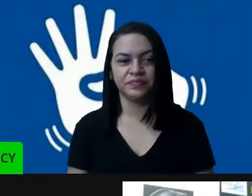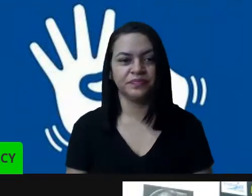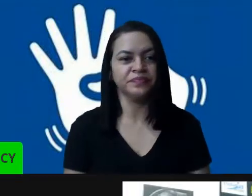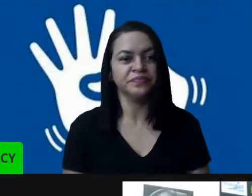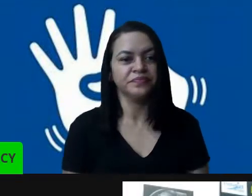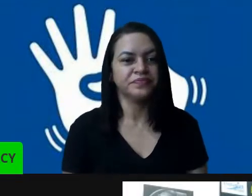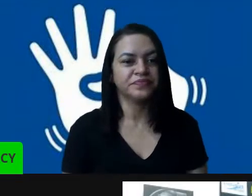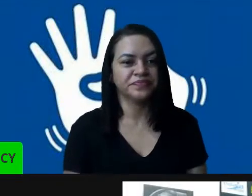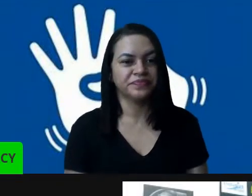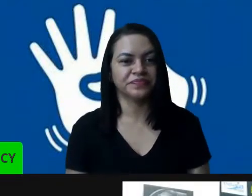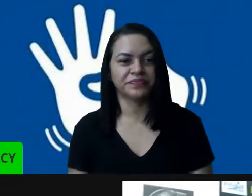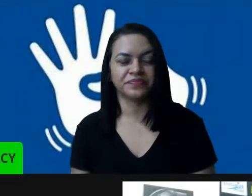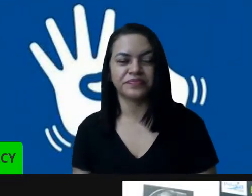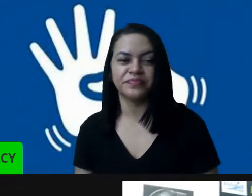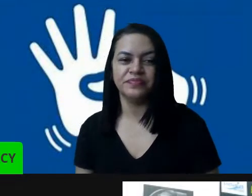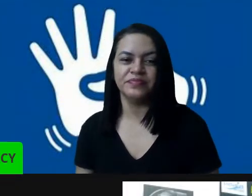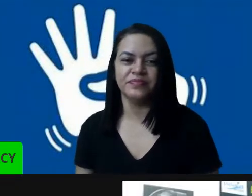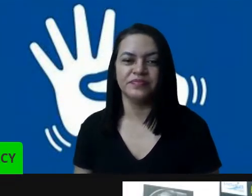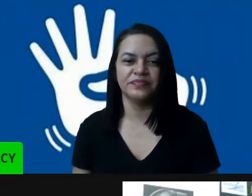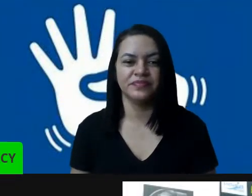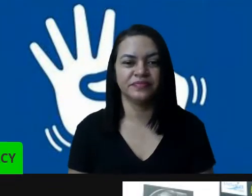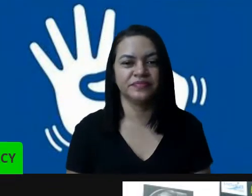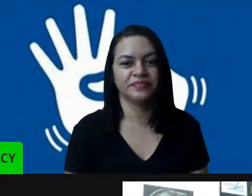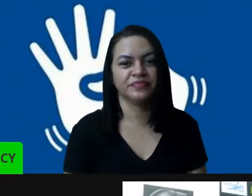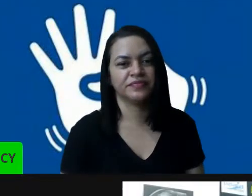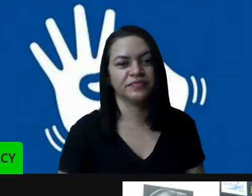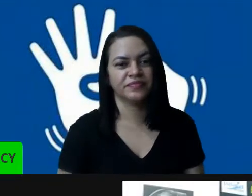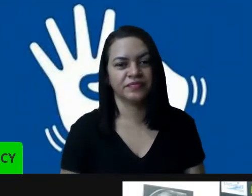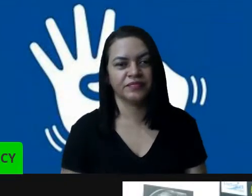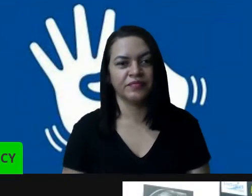Ah, pessoal, tá tudo ok?